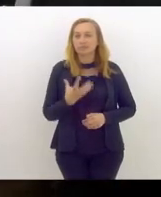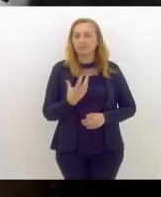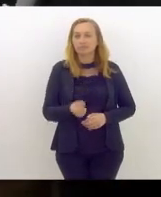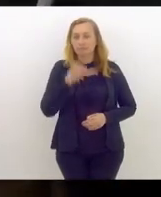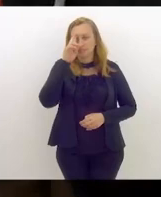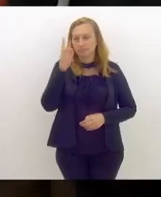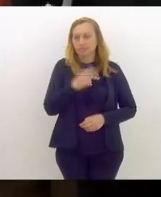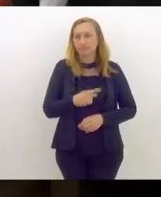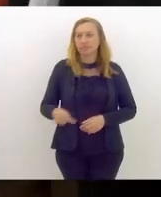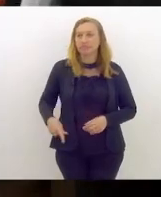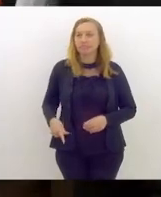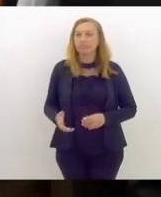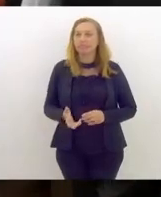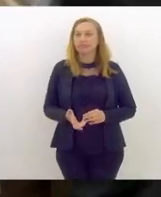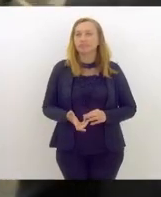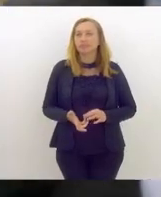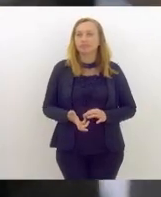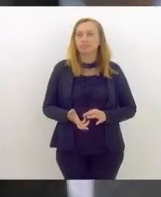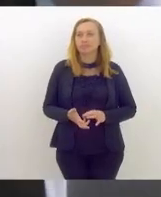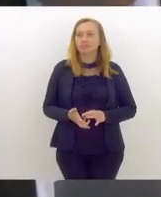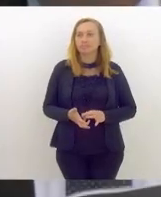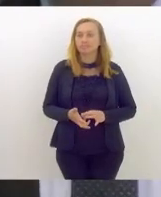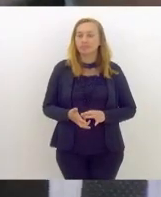Favorável, presidente.